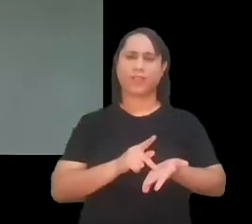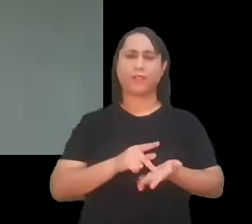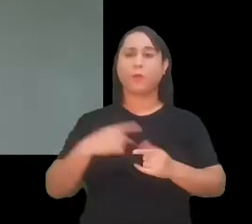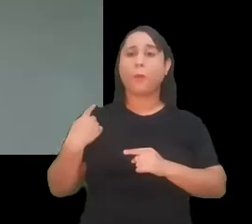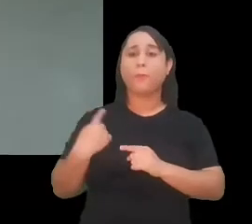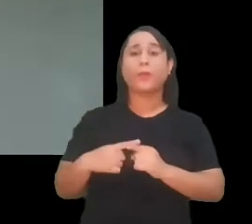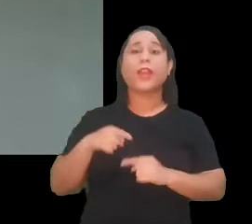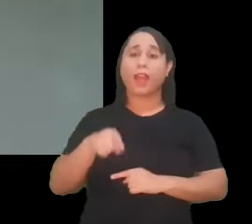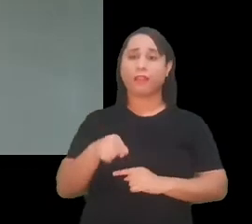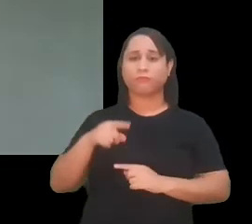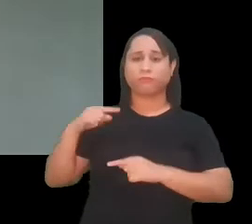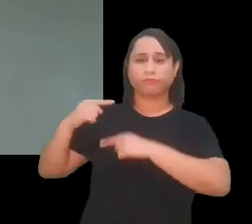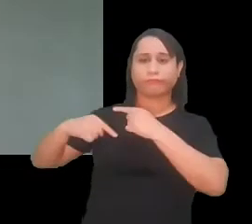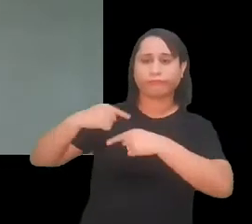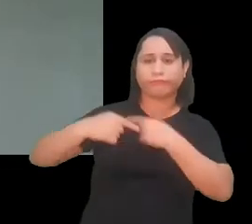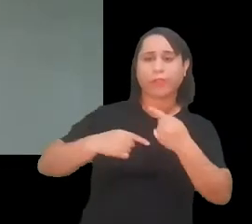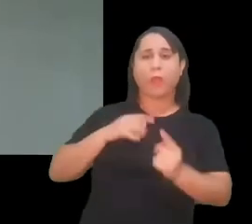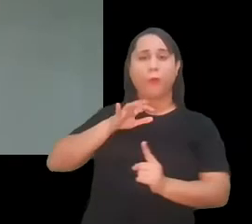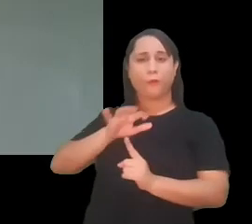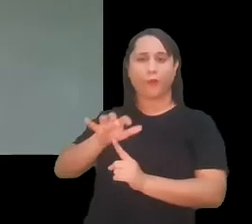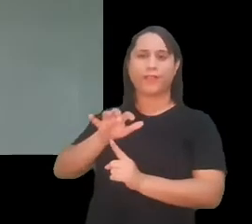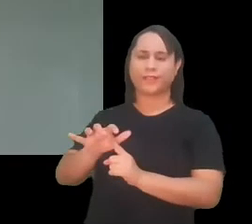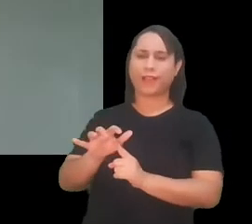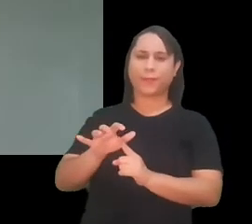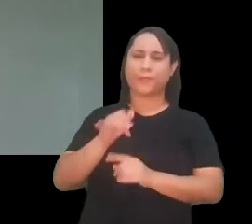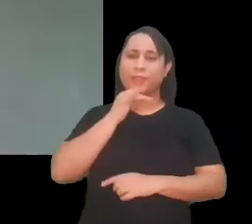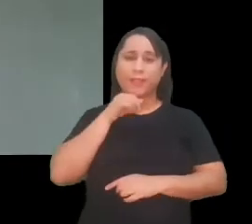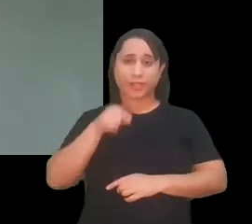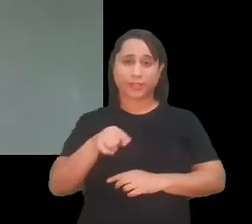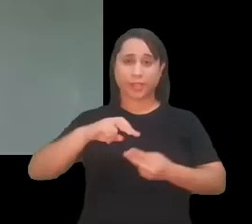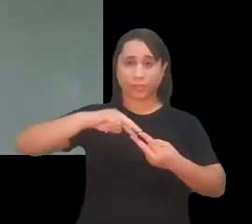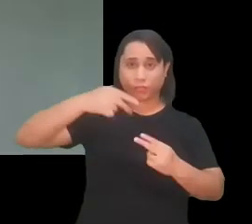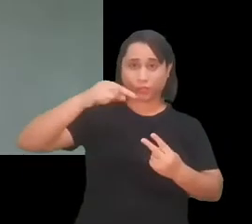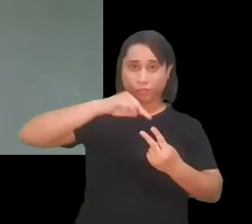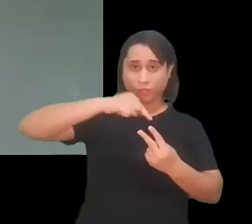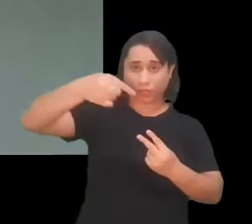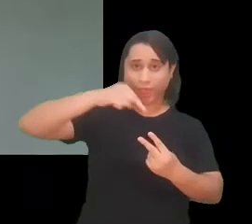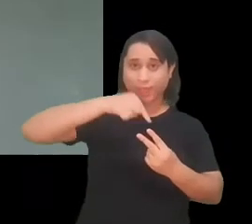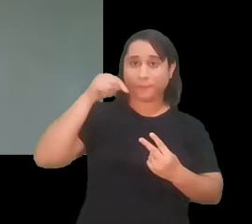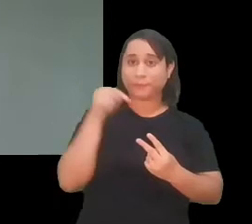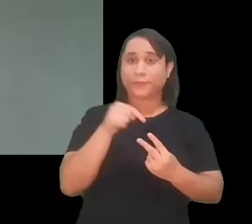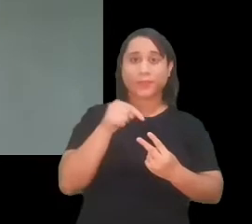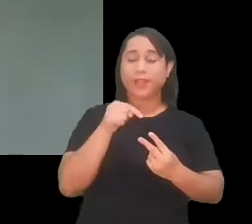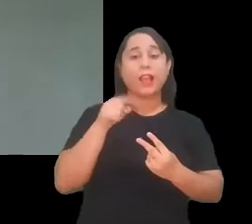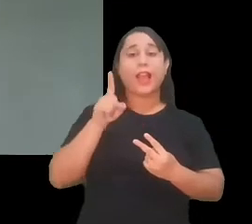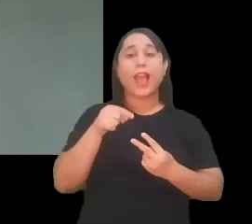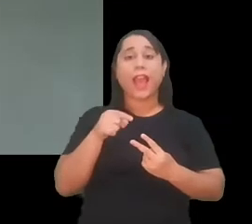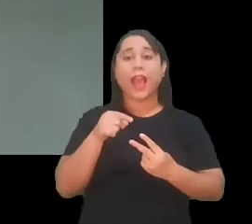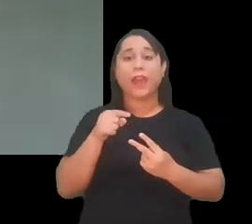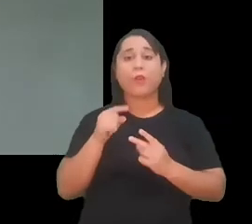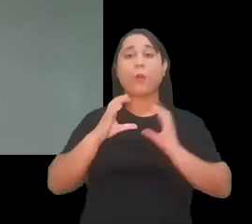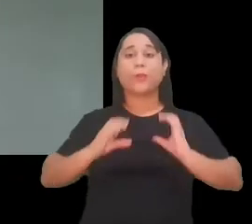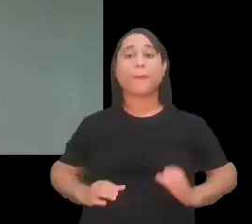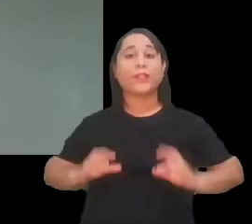sexo? Porque esse gene que causa a calvície, o alelo, perdão, ele se comporta de maneira diferente em homens e mulheres. No homem